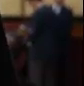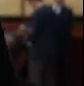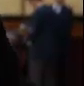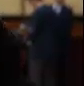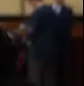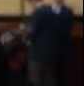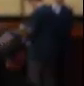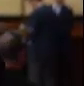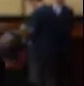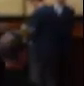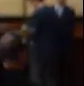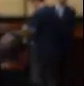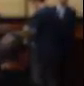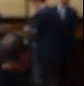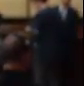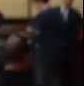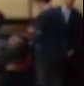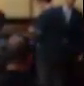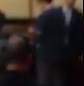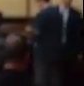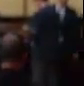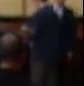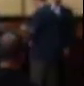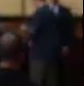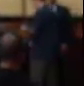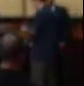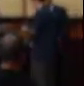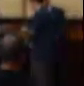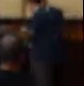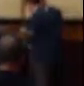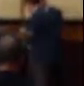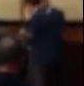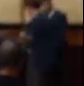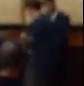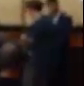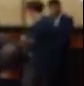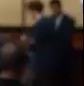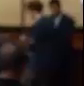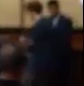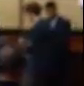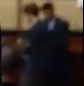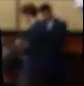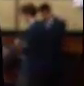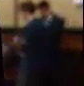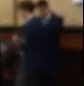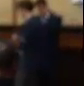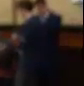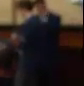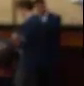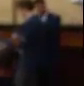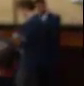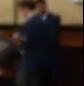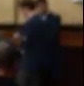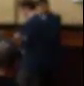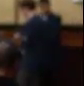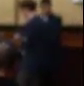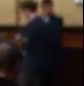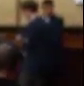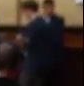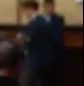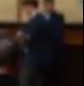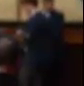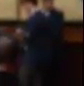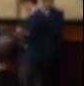ainda mais, especialmente de maneira ilegal e imoral diante dos fatos e diante da